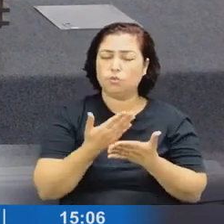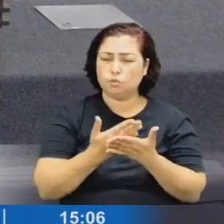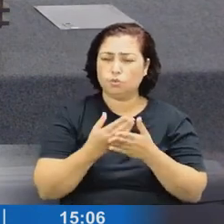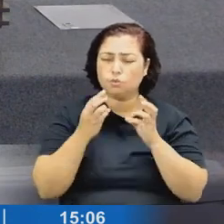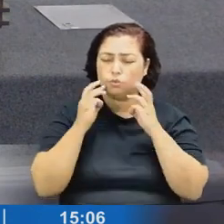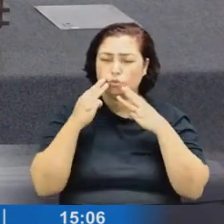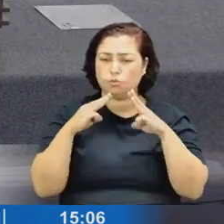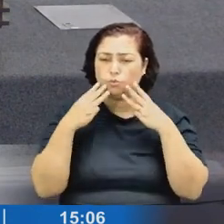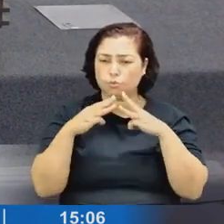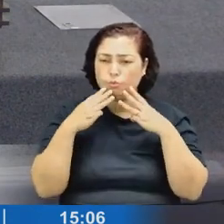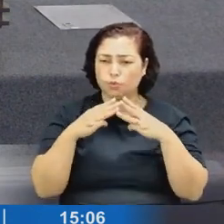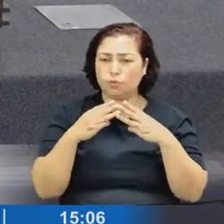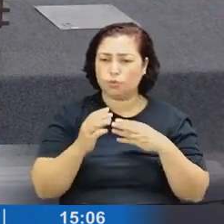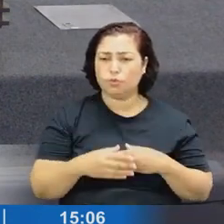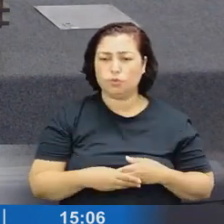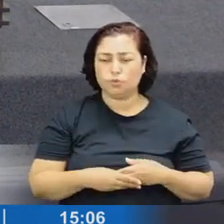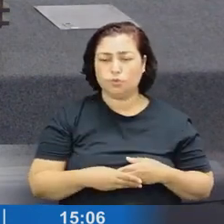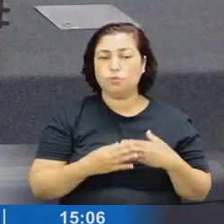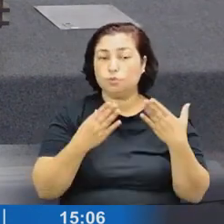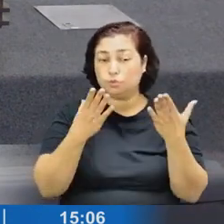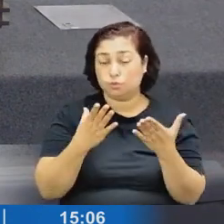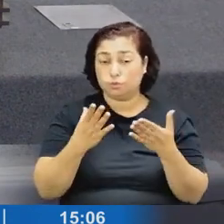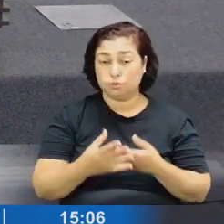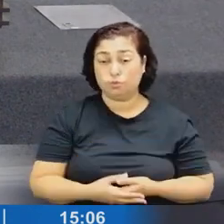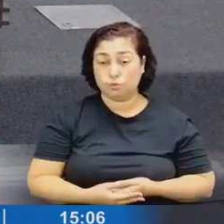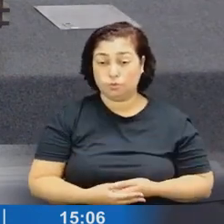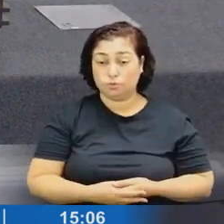digital criação de discurso e mobilização tá